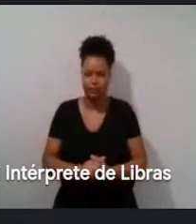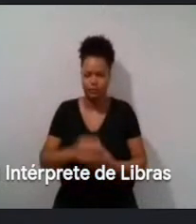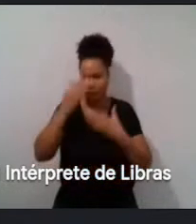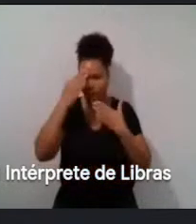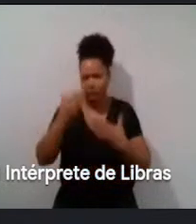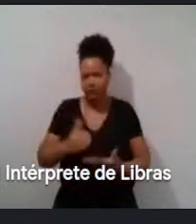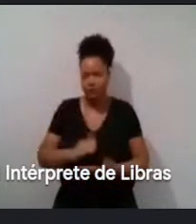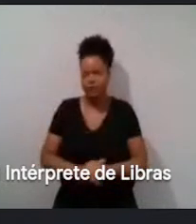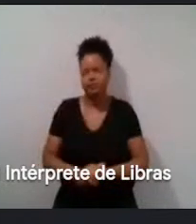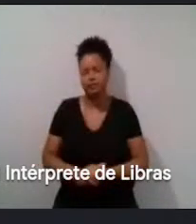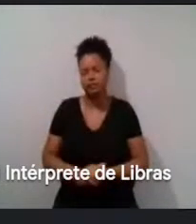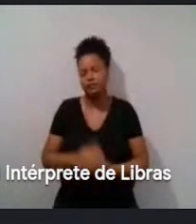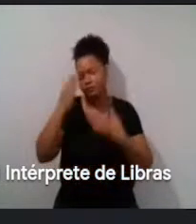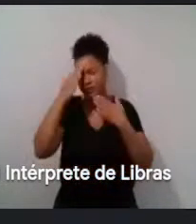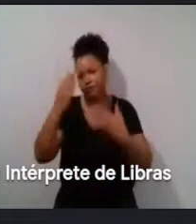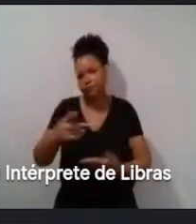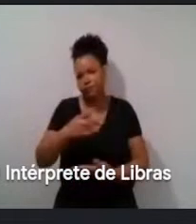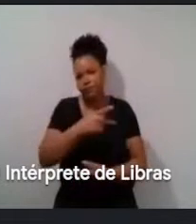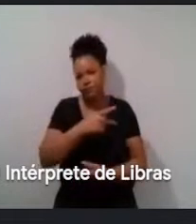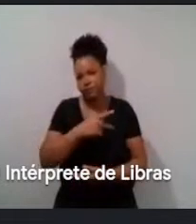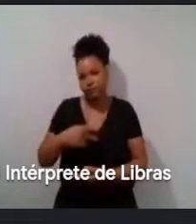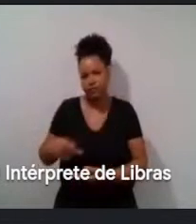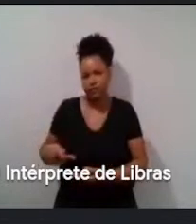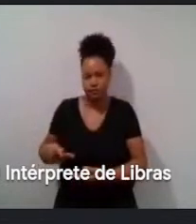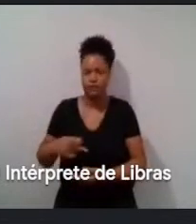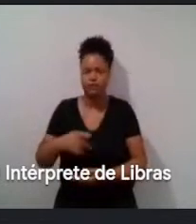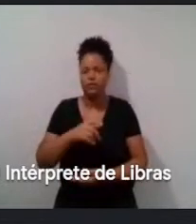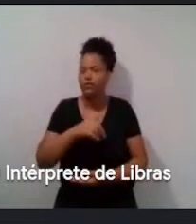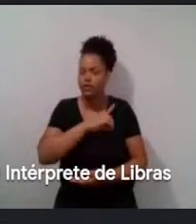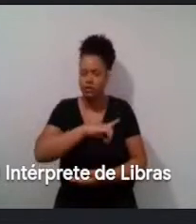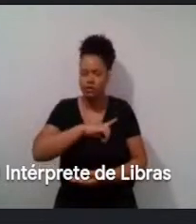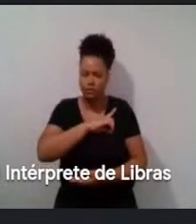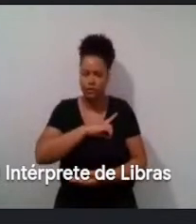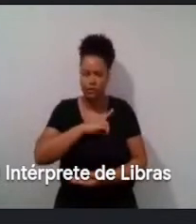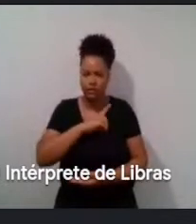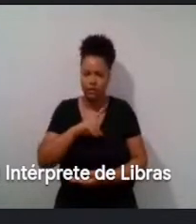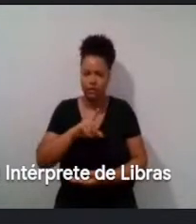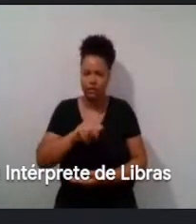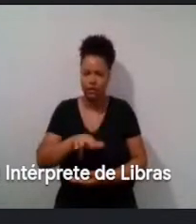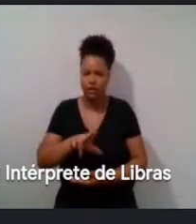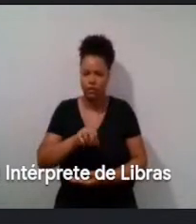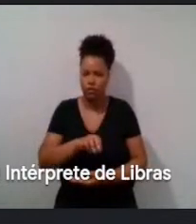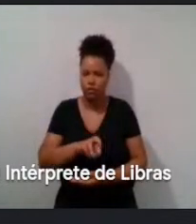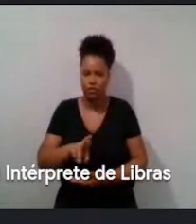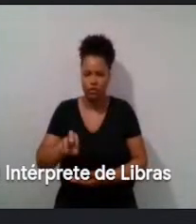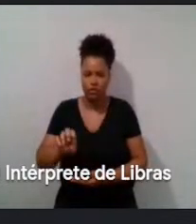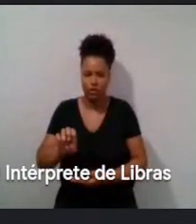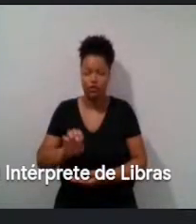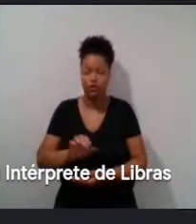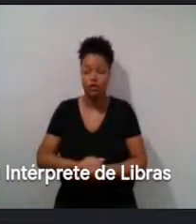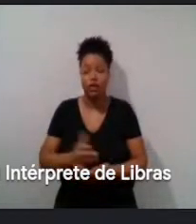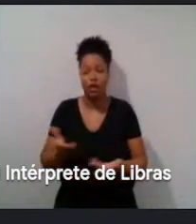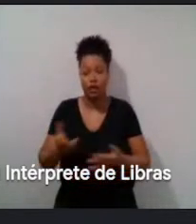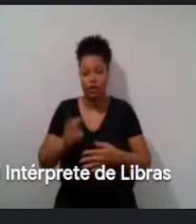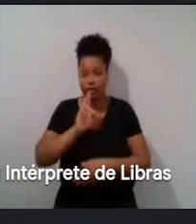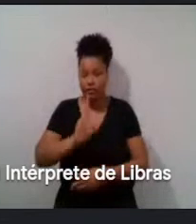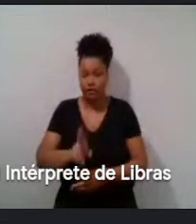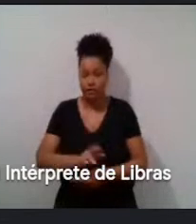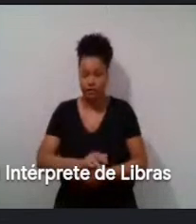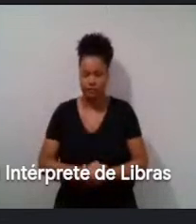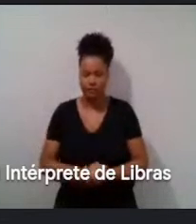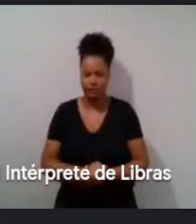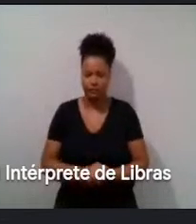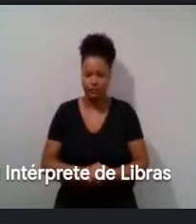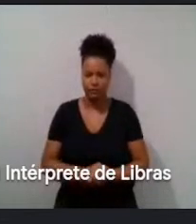Obrigado, desembargador Lamounier. Então, vou proclamar o resultado.